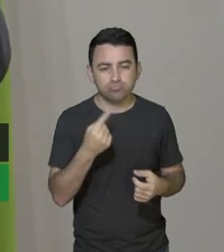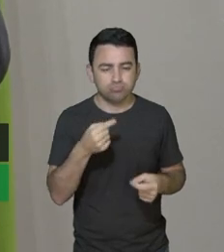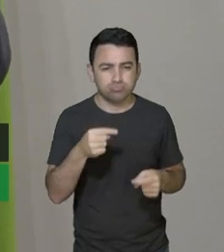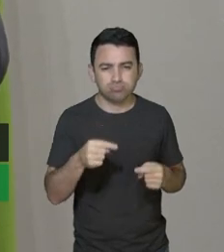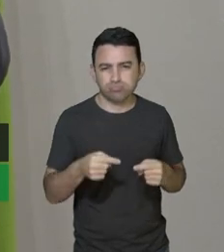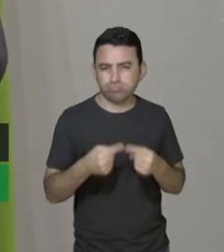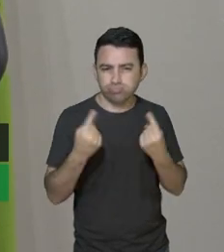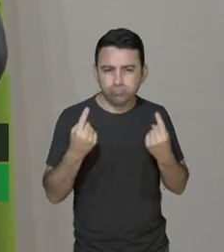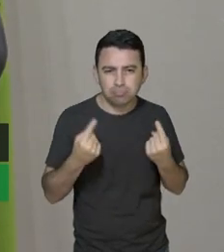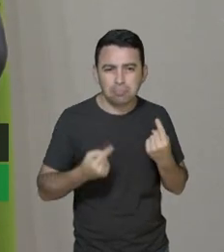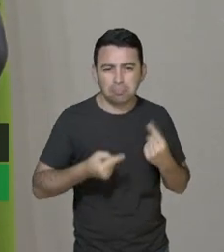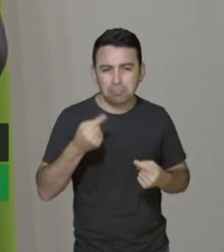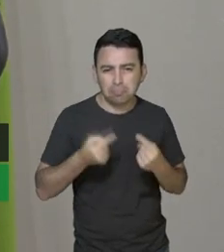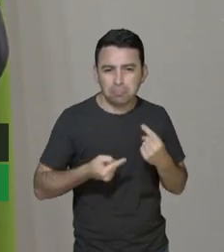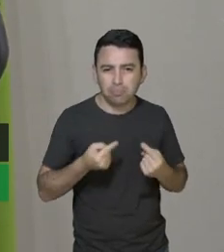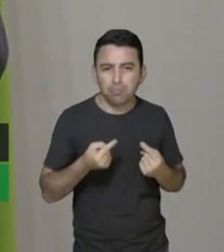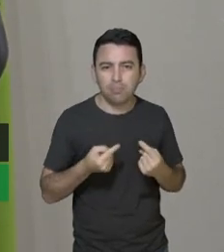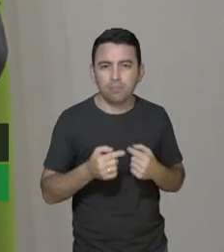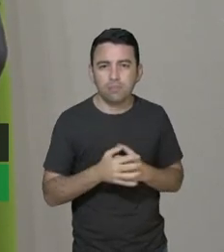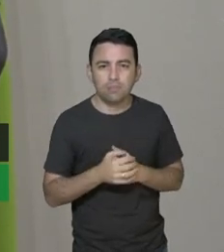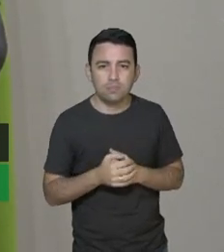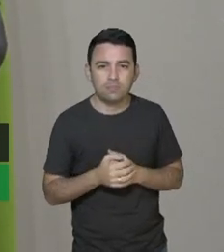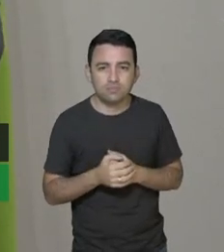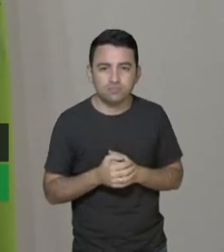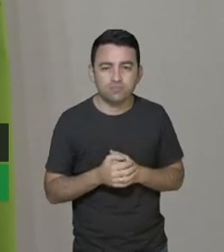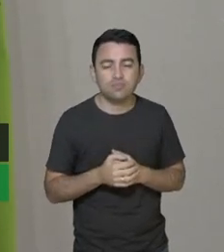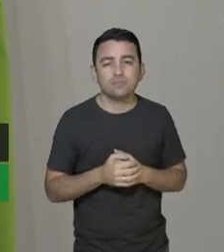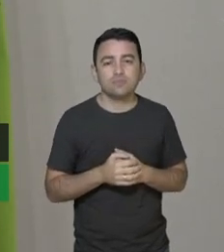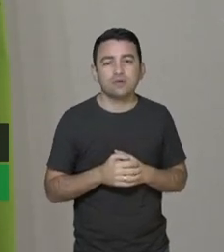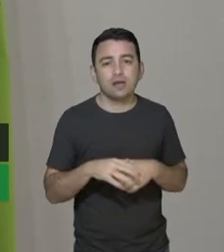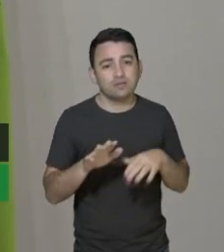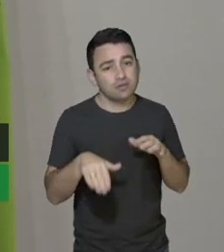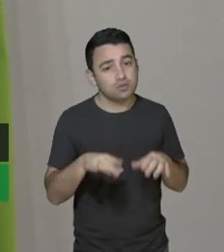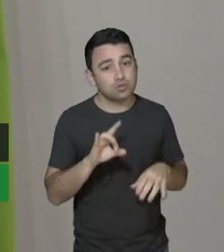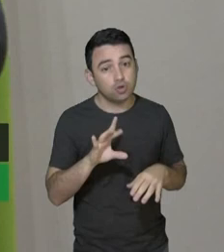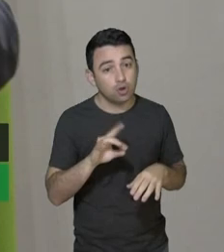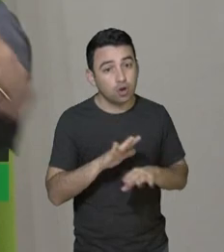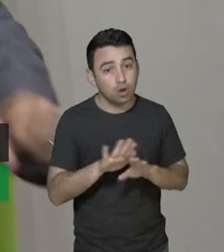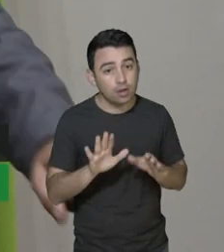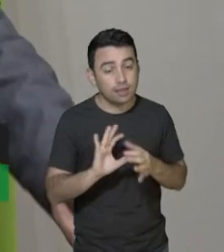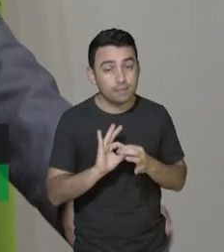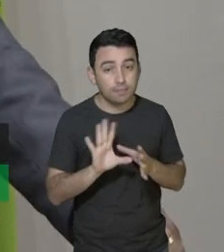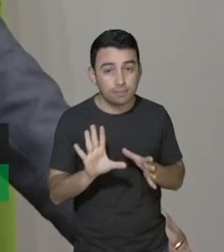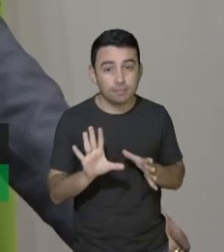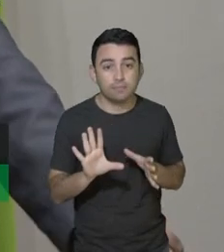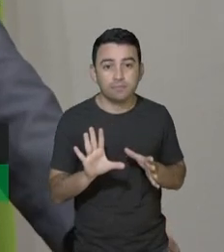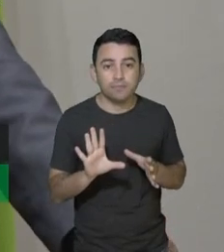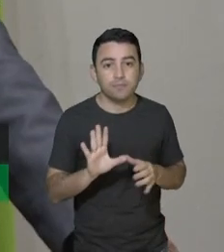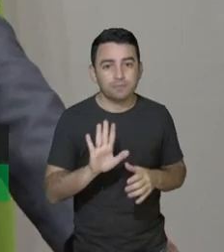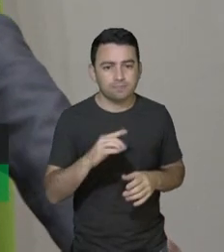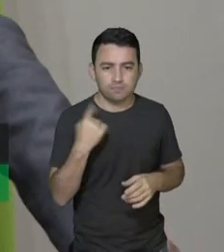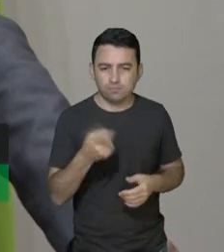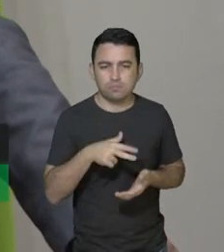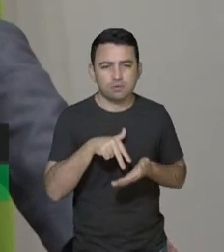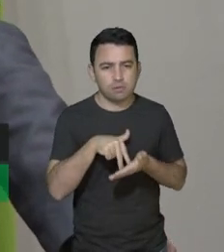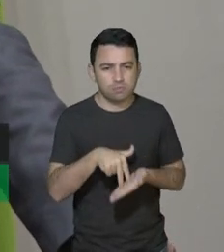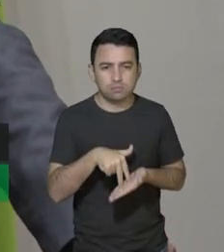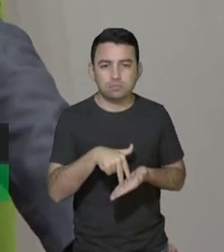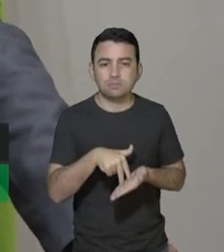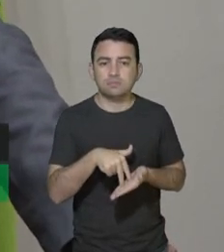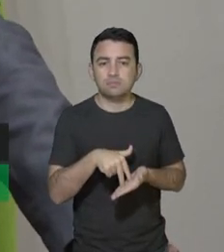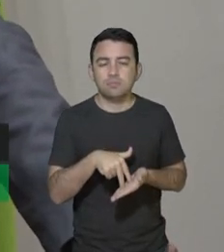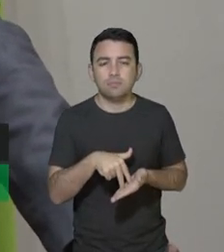são testemunhas disso, a não ser quando se libera, mas as nossas posições são sempre